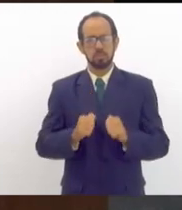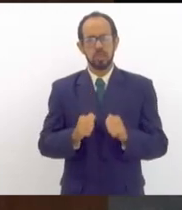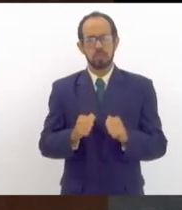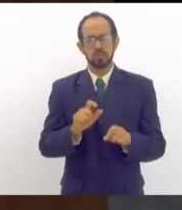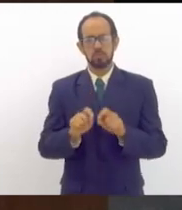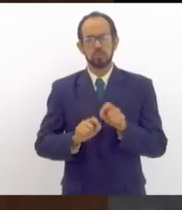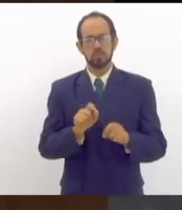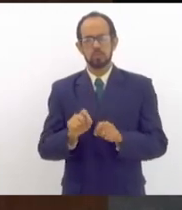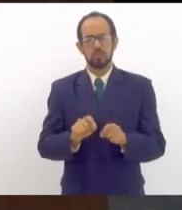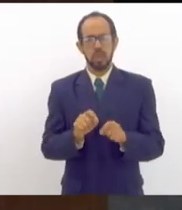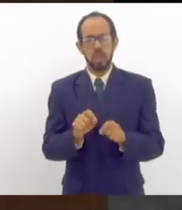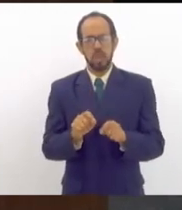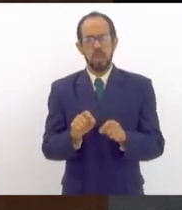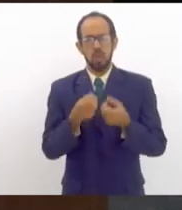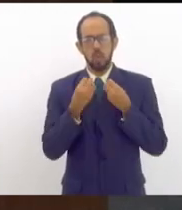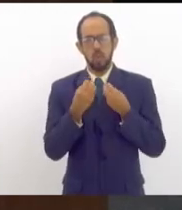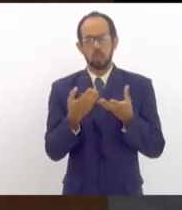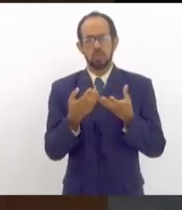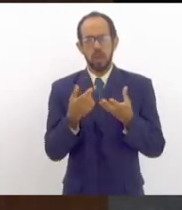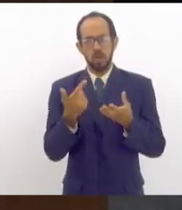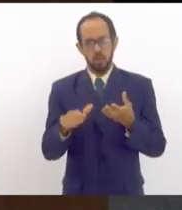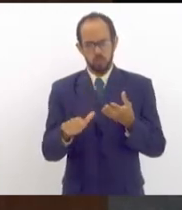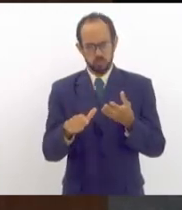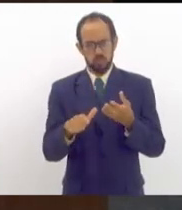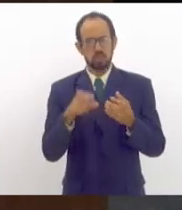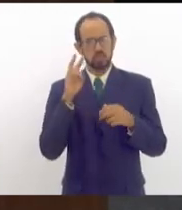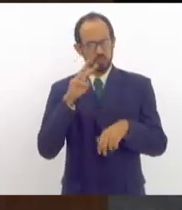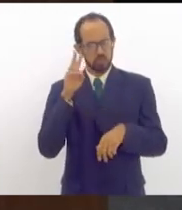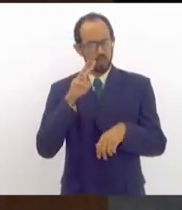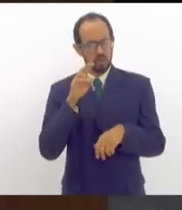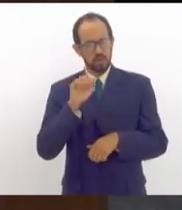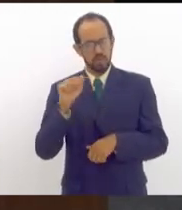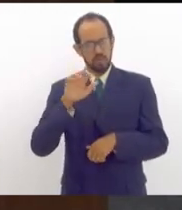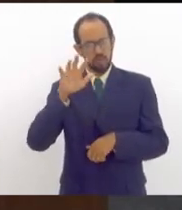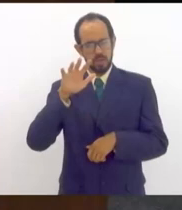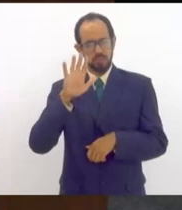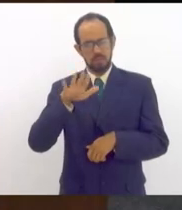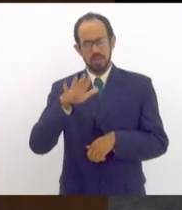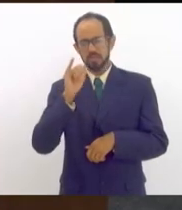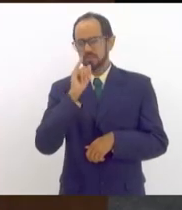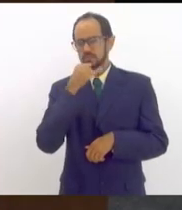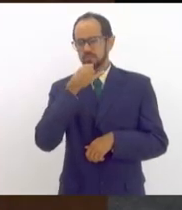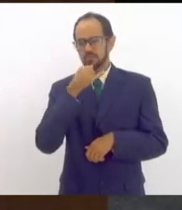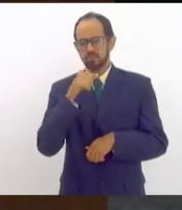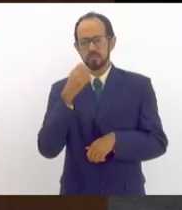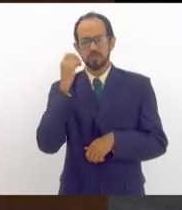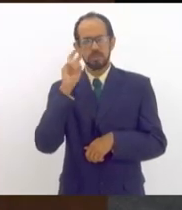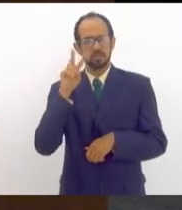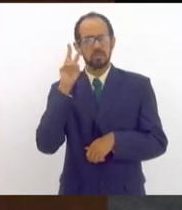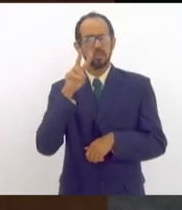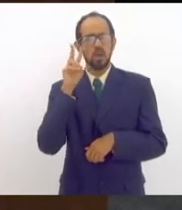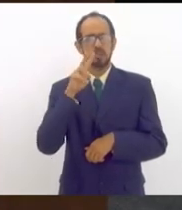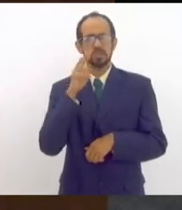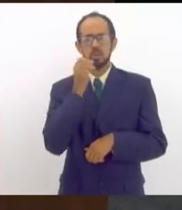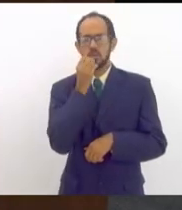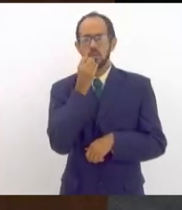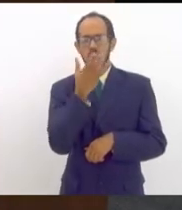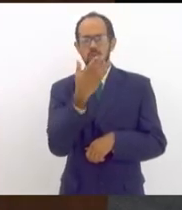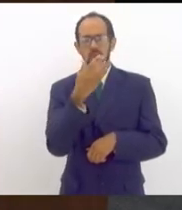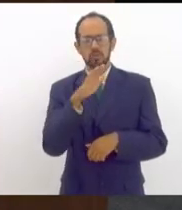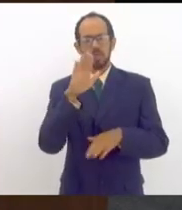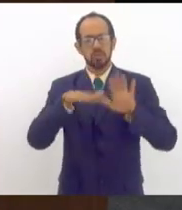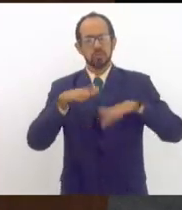outras história sobre a favela mas infelizmente essas histórias são contadas e muitas vezes o